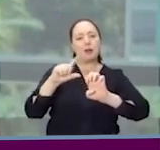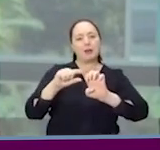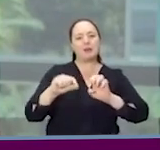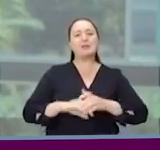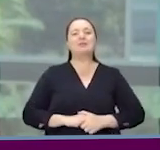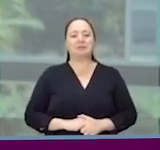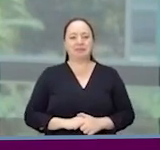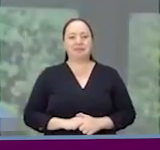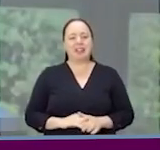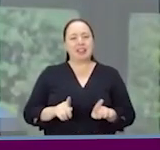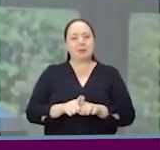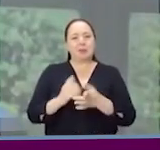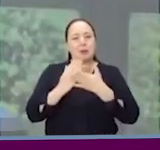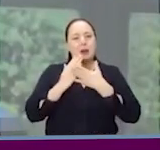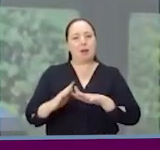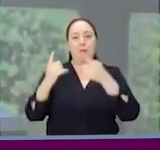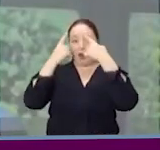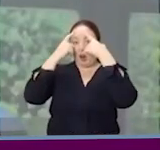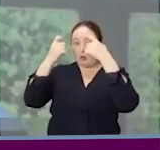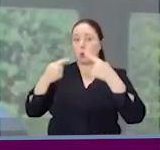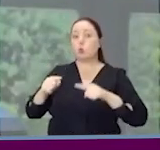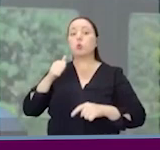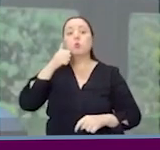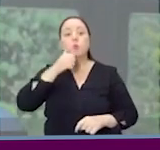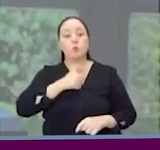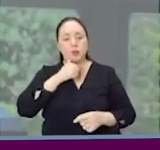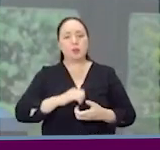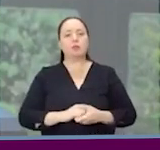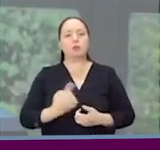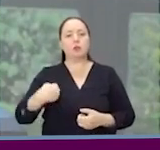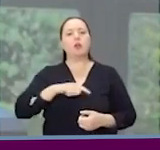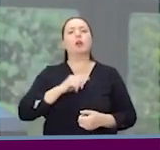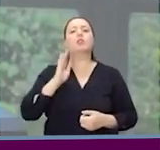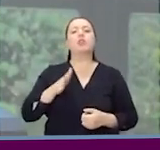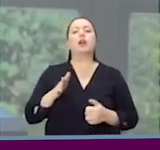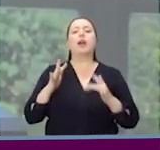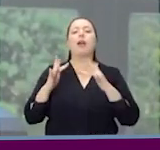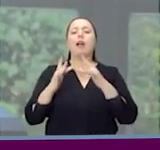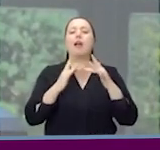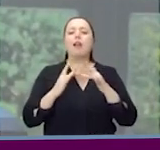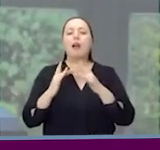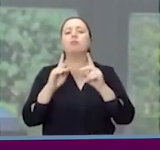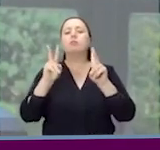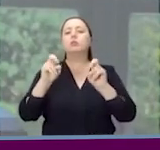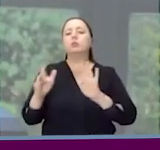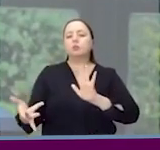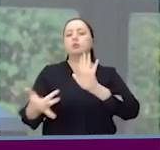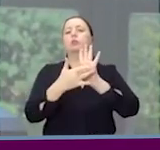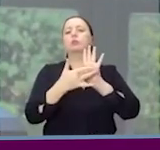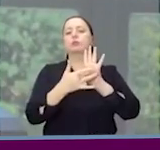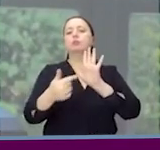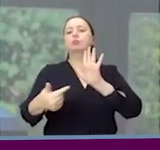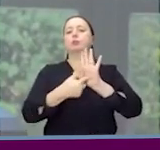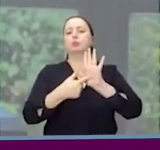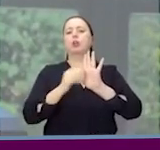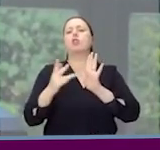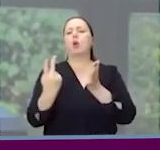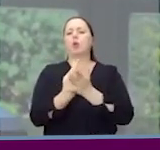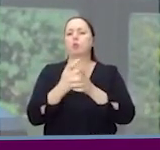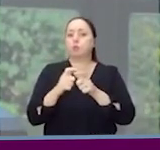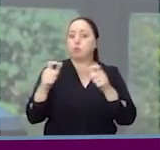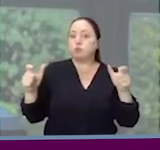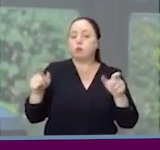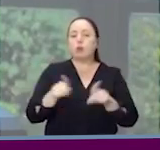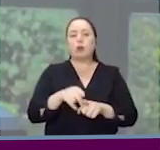o empreendedorismo. E no enfrentamento à violência contra a mulher, nós ampliamos o nosso canal de recebimento de